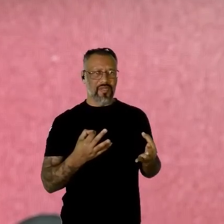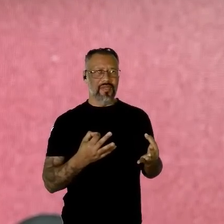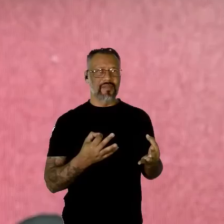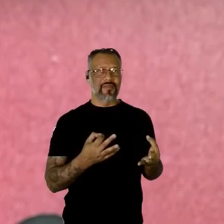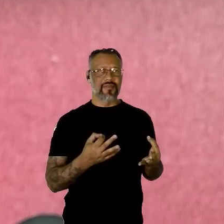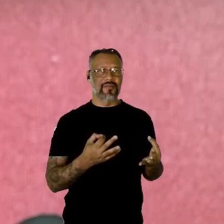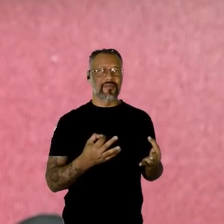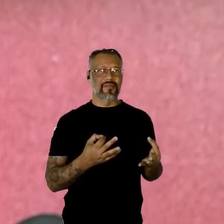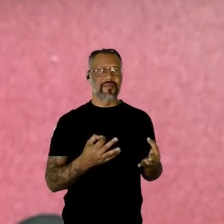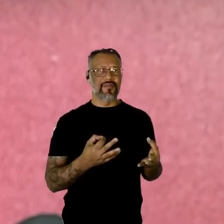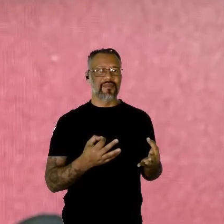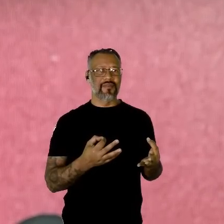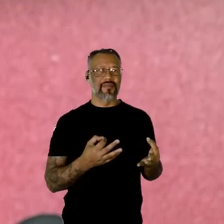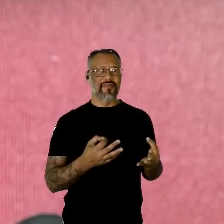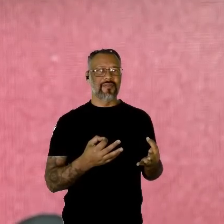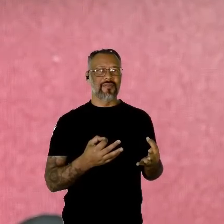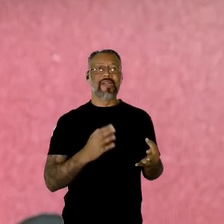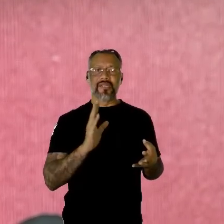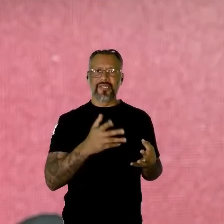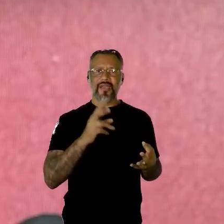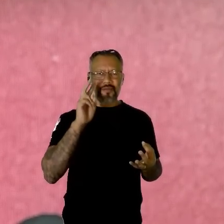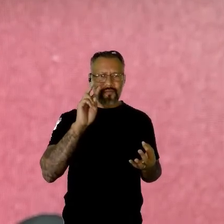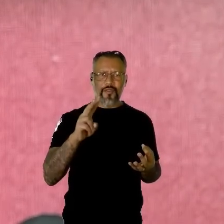já viu o carro em concessionária